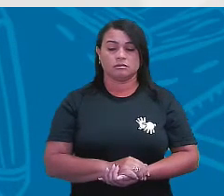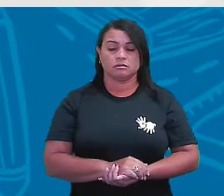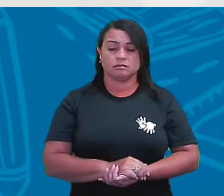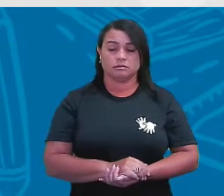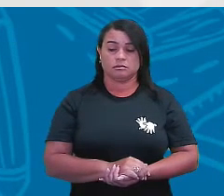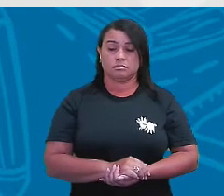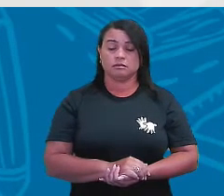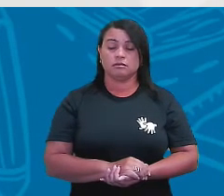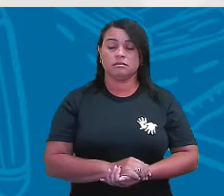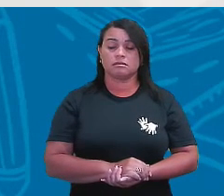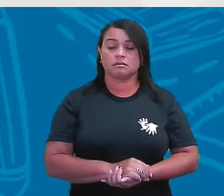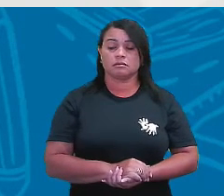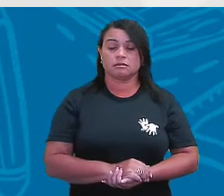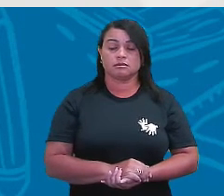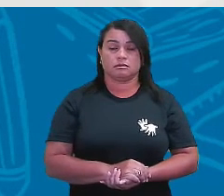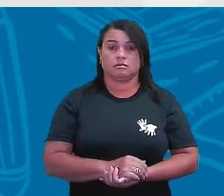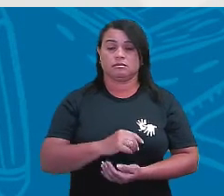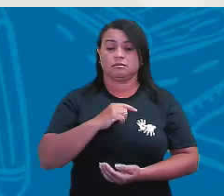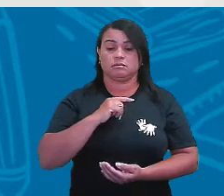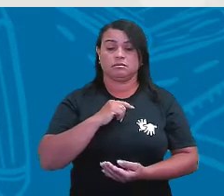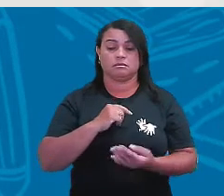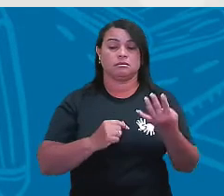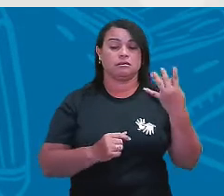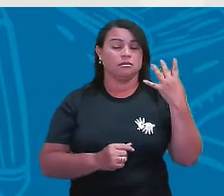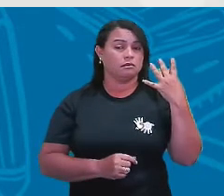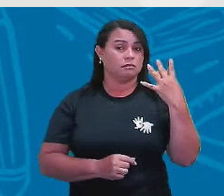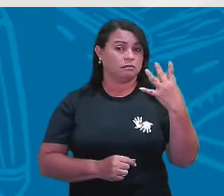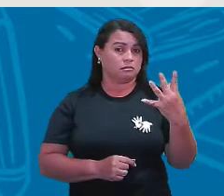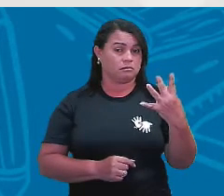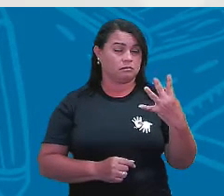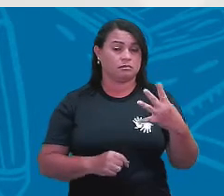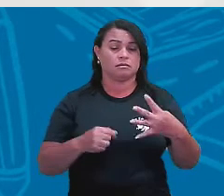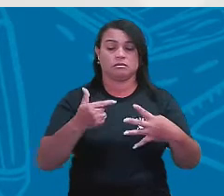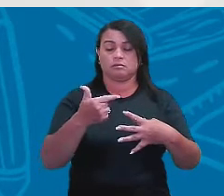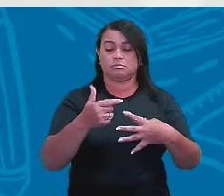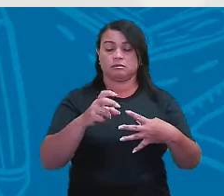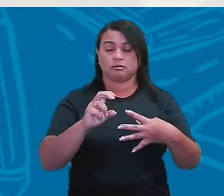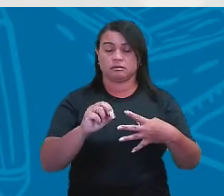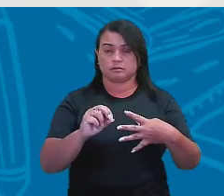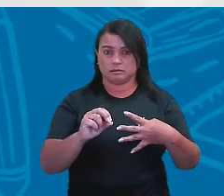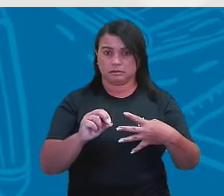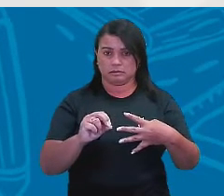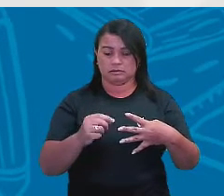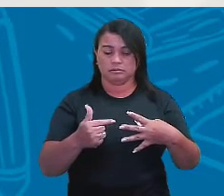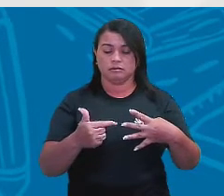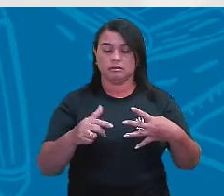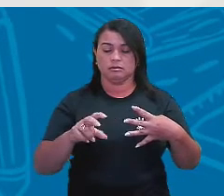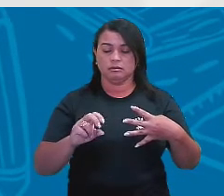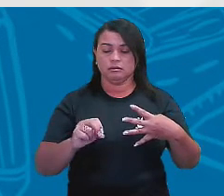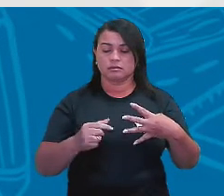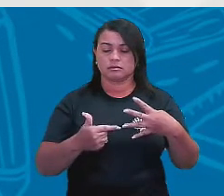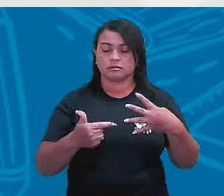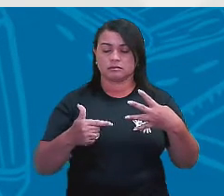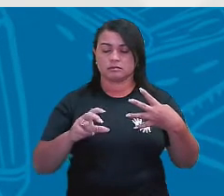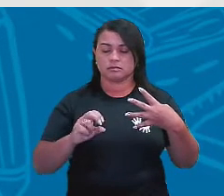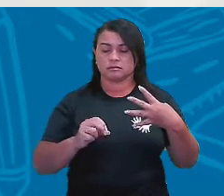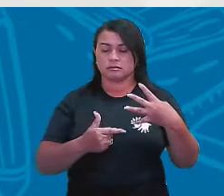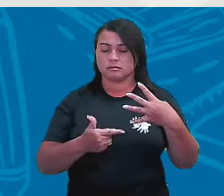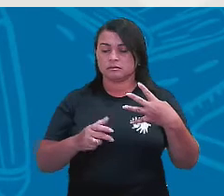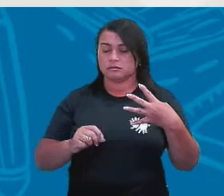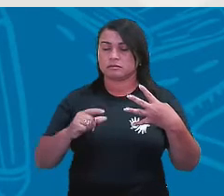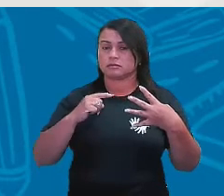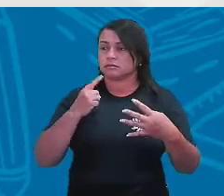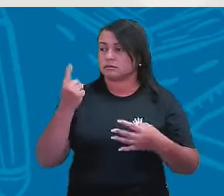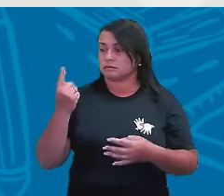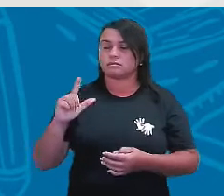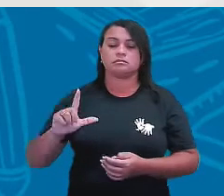Se eu pego 4 garrafinhas de 250, eu vou ter uma de 1 litro,